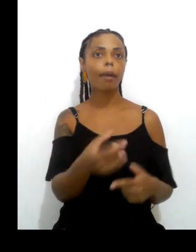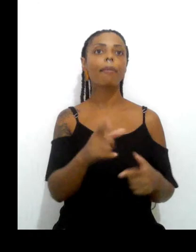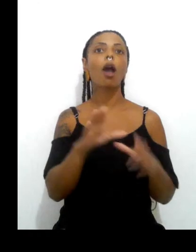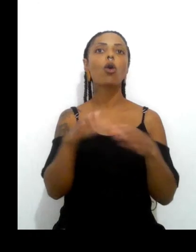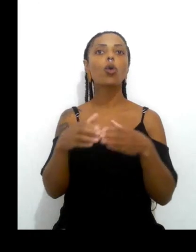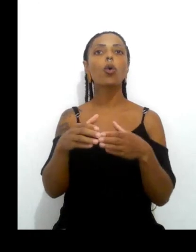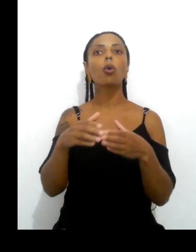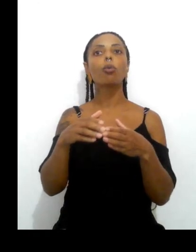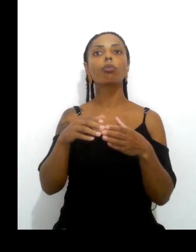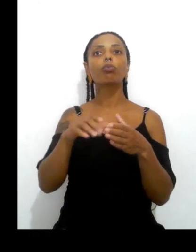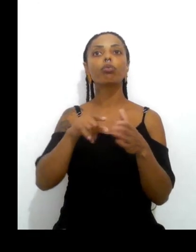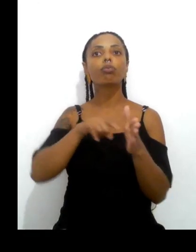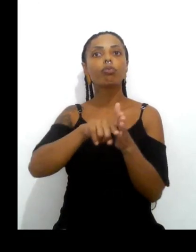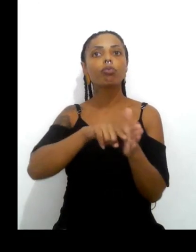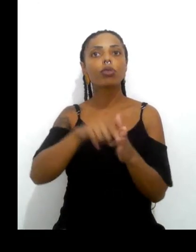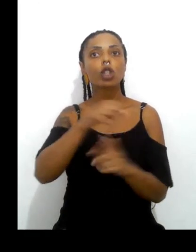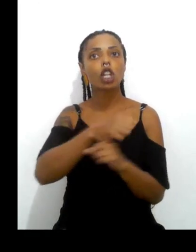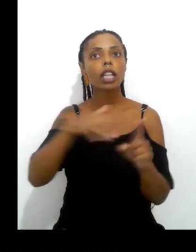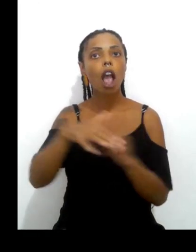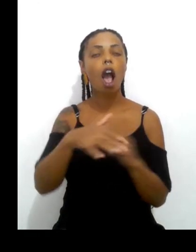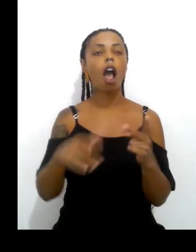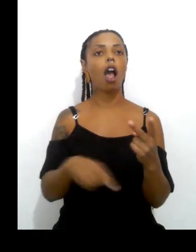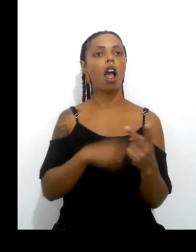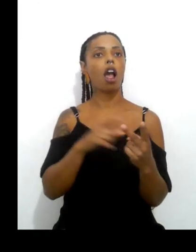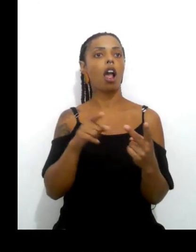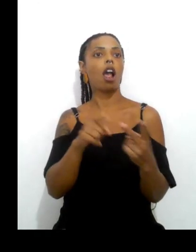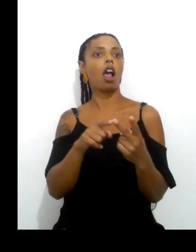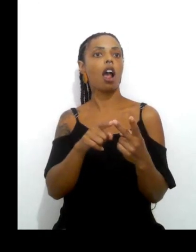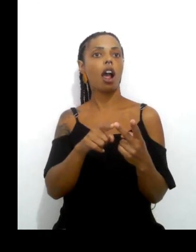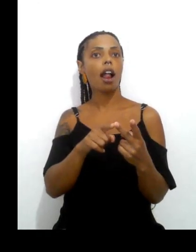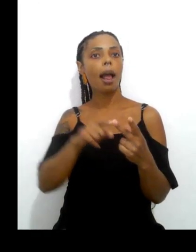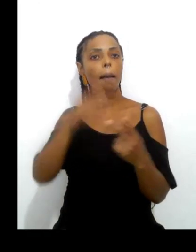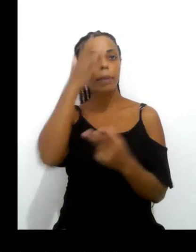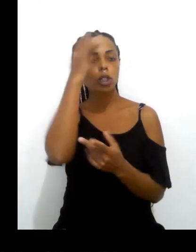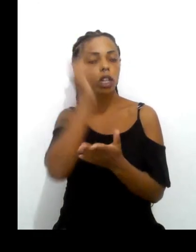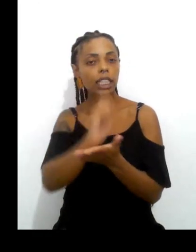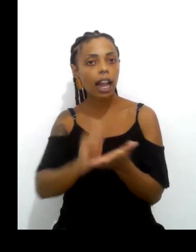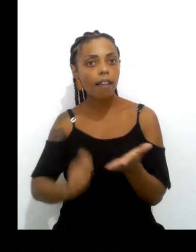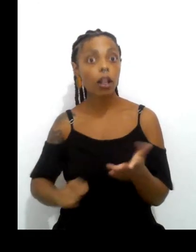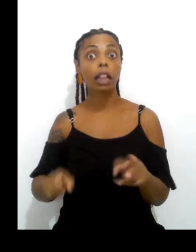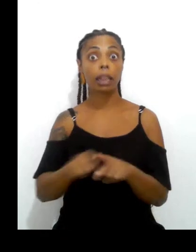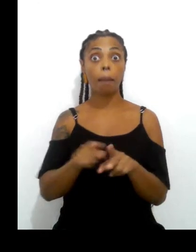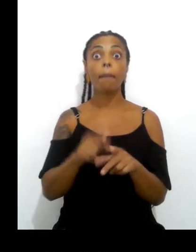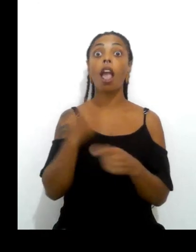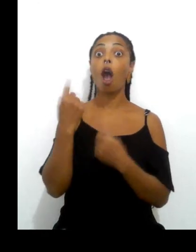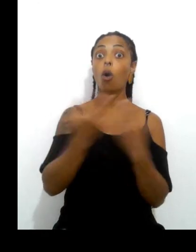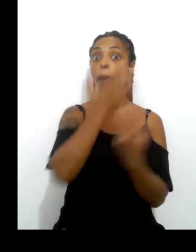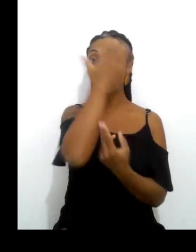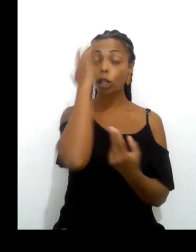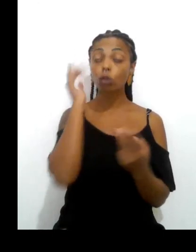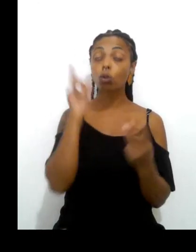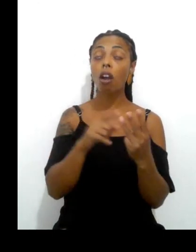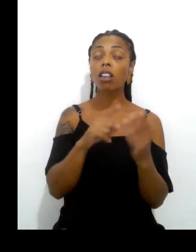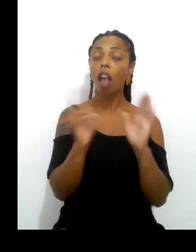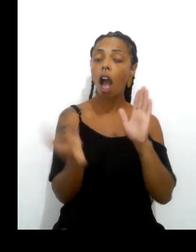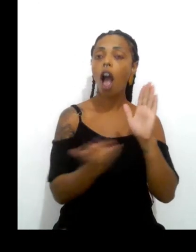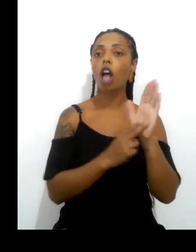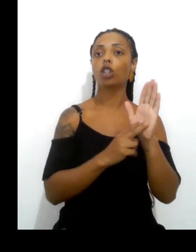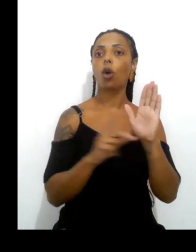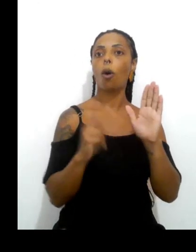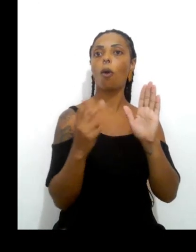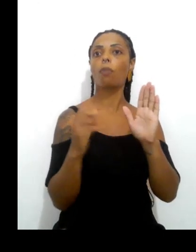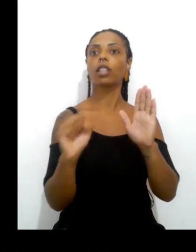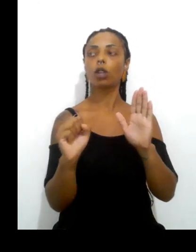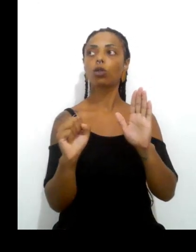escritores e pessoas que se diziam homossexuais confessos promoveram um entendimento